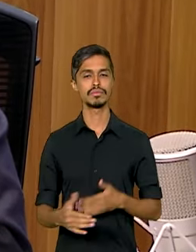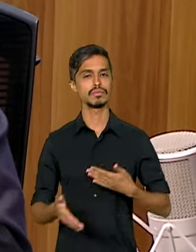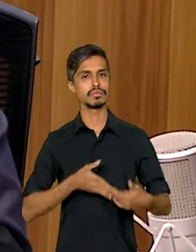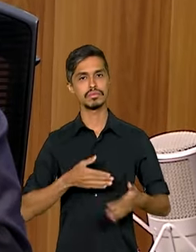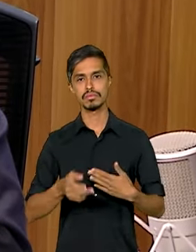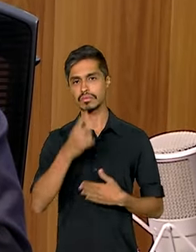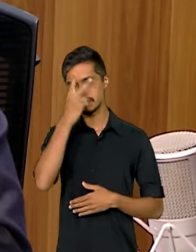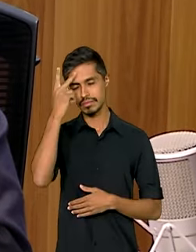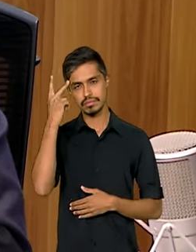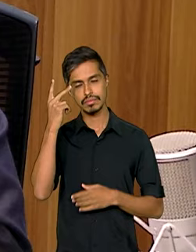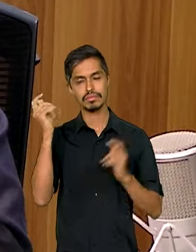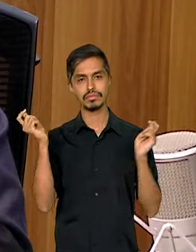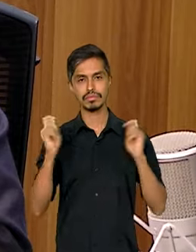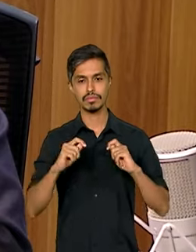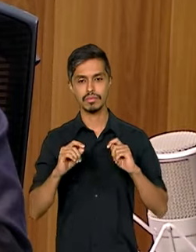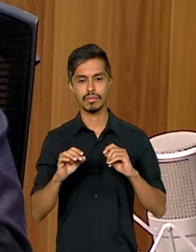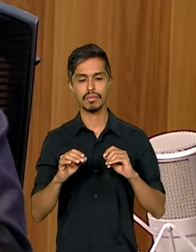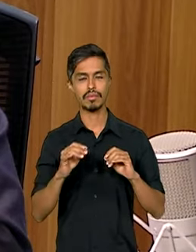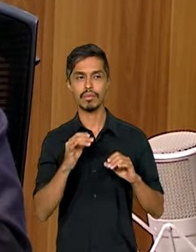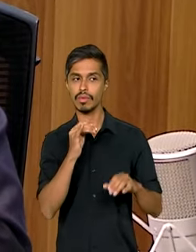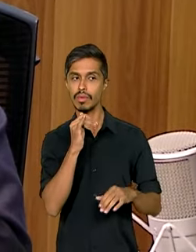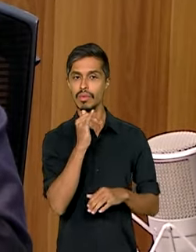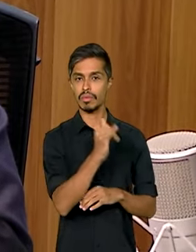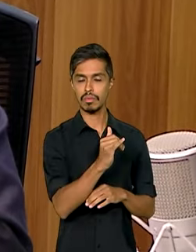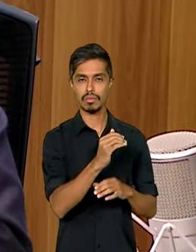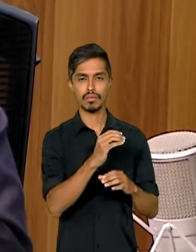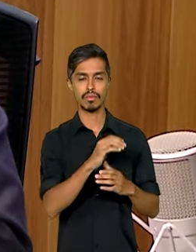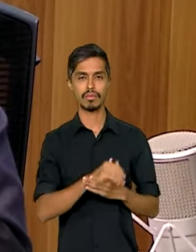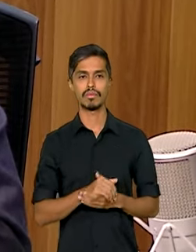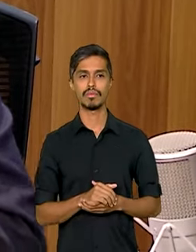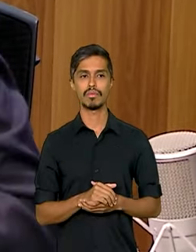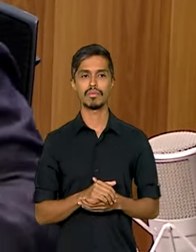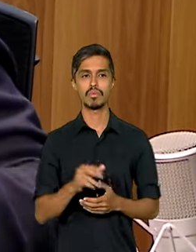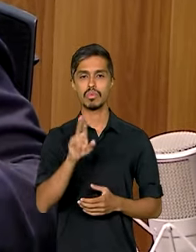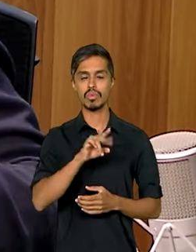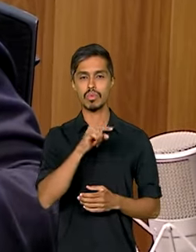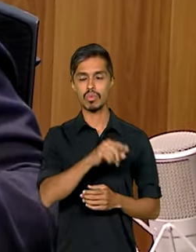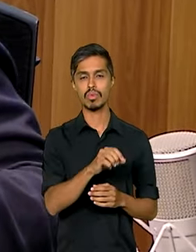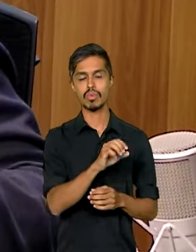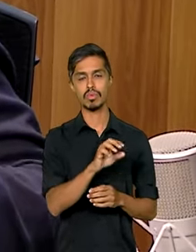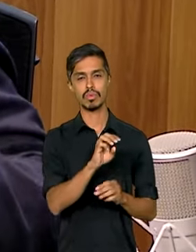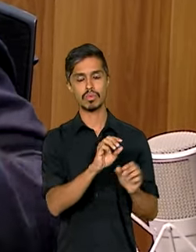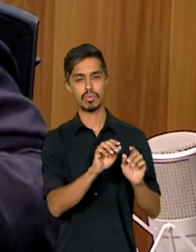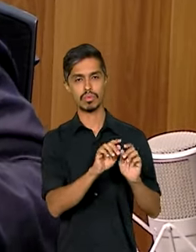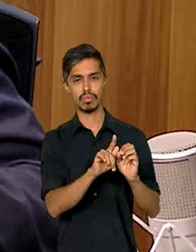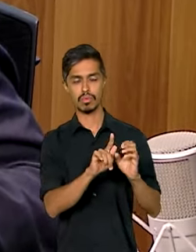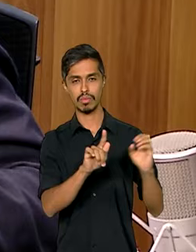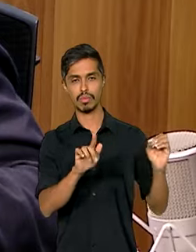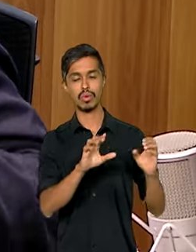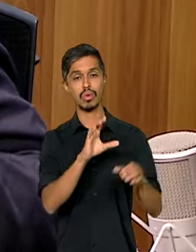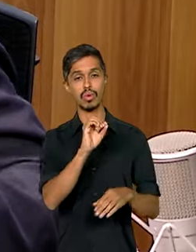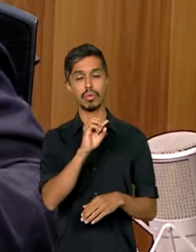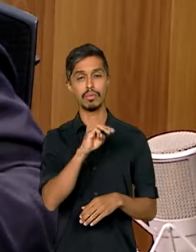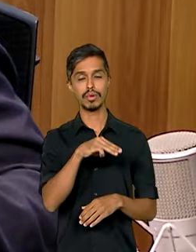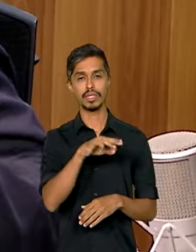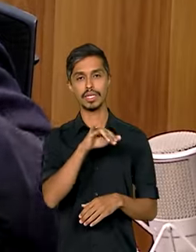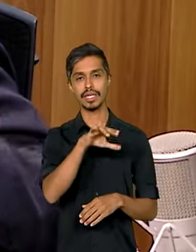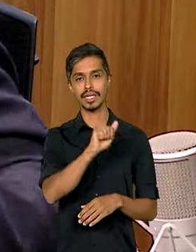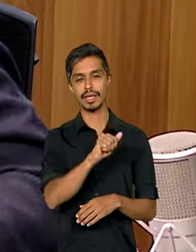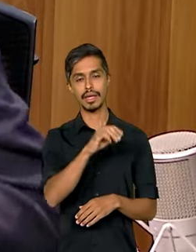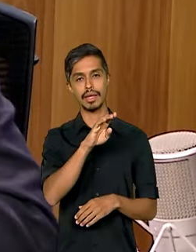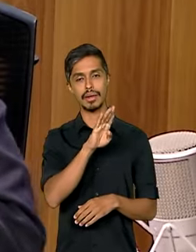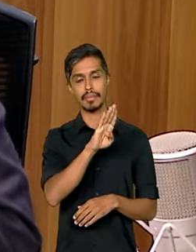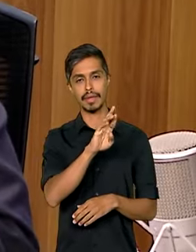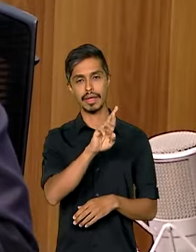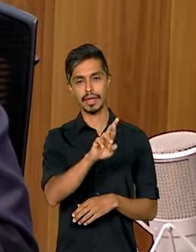pessoa pode comunicar né através do Google comunica BR clica ali você